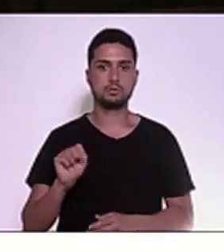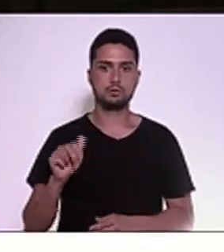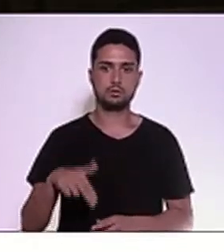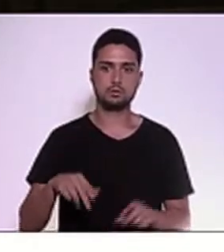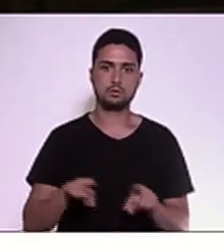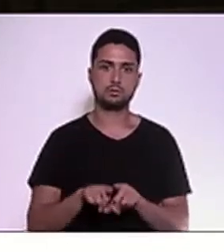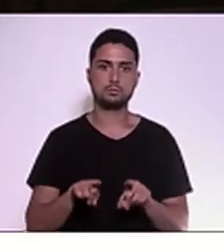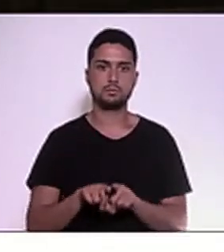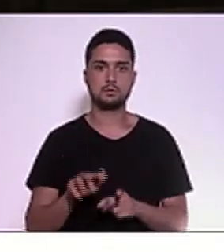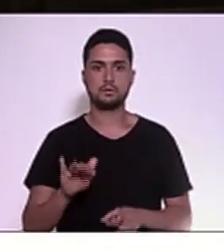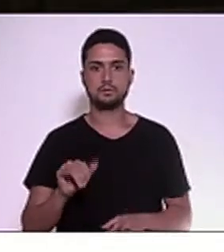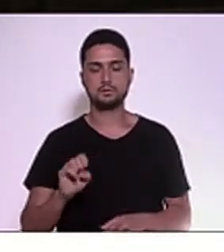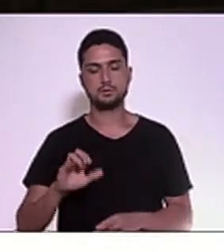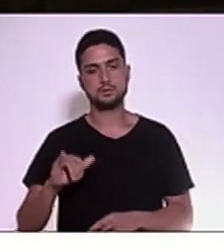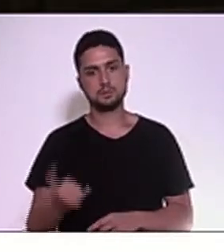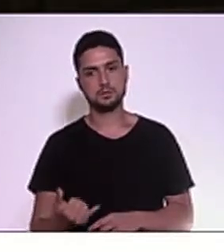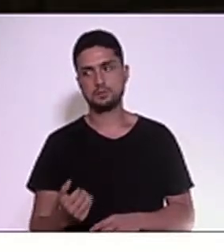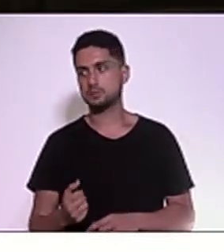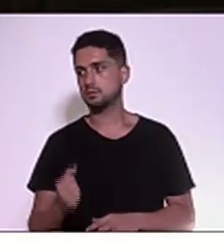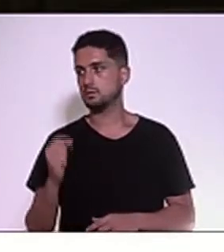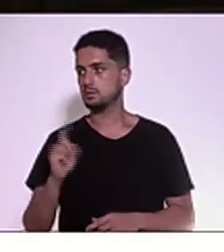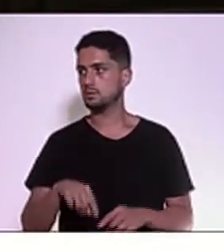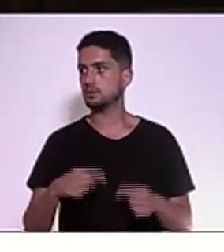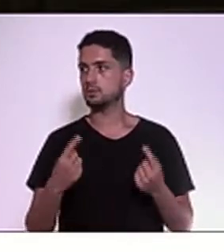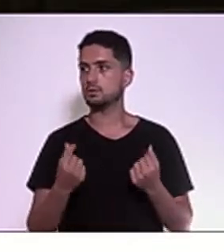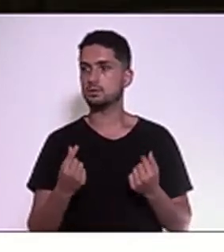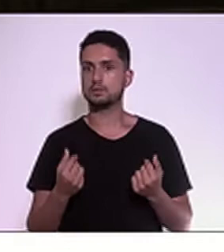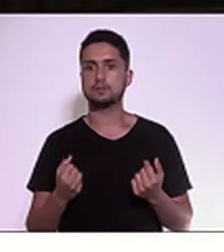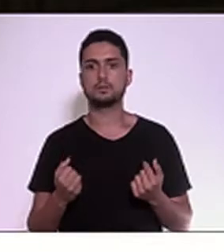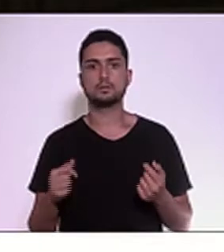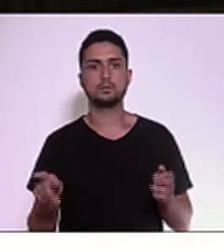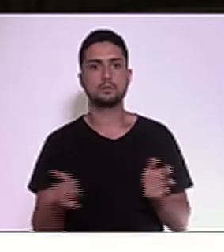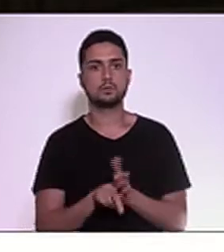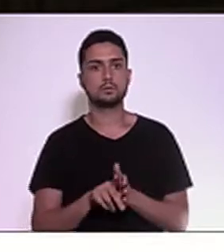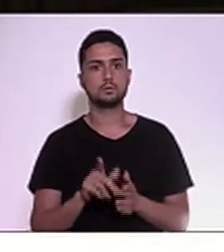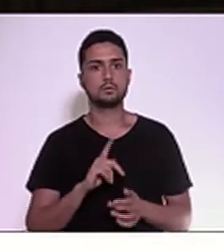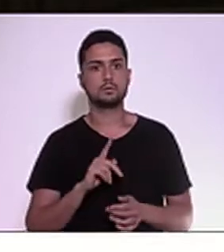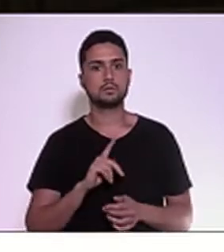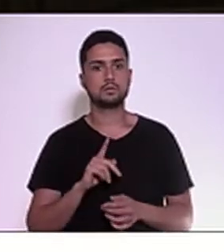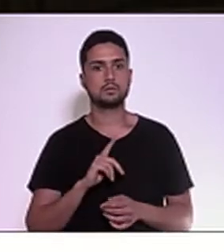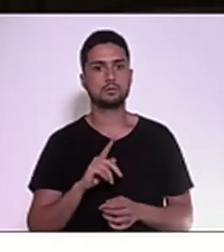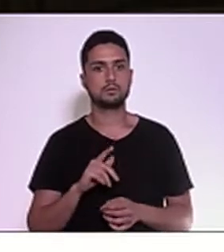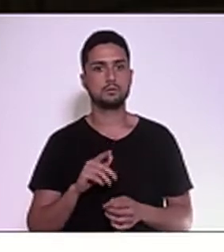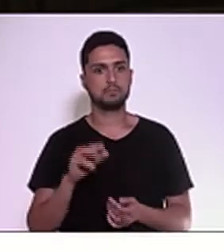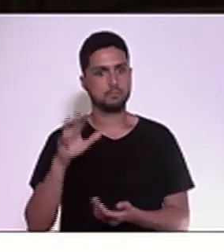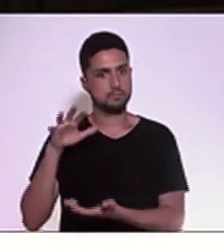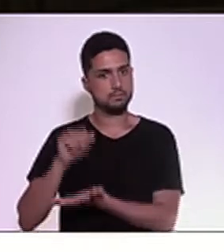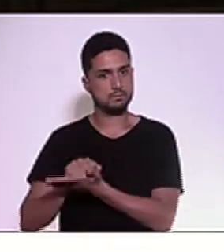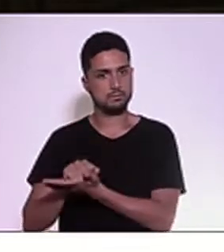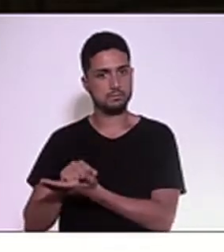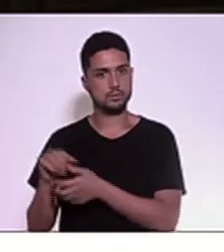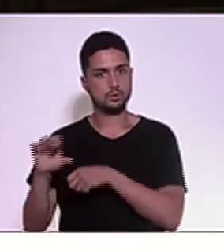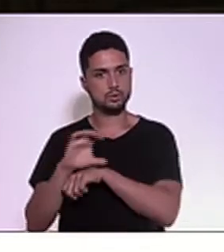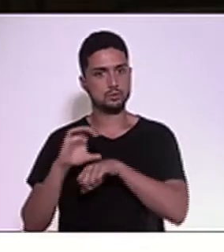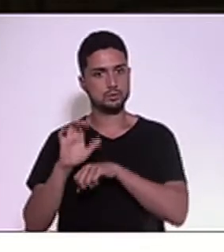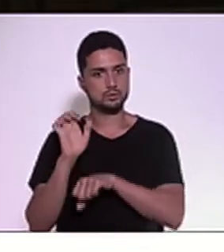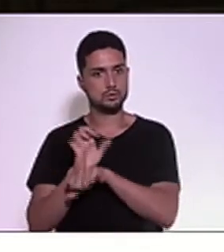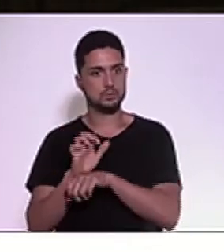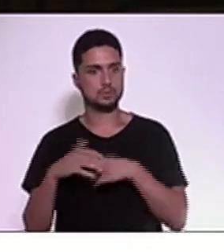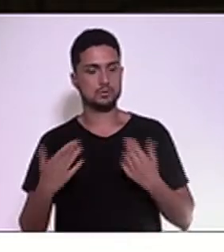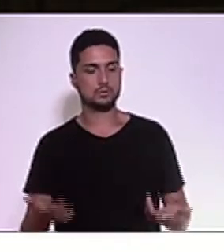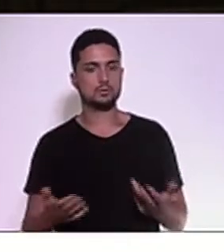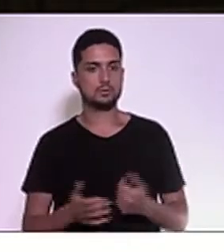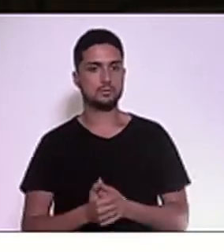do FISED, que são recursos fixados na Constituição Estadual.